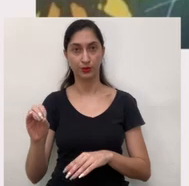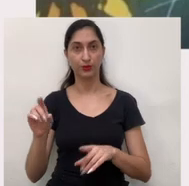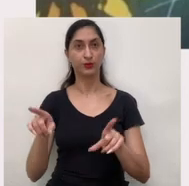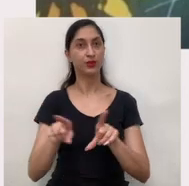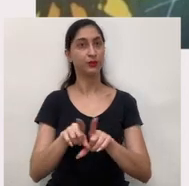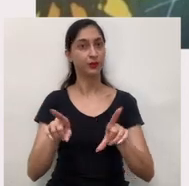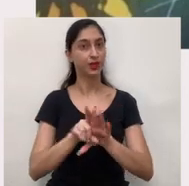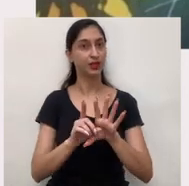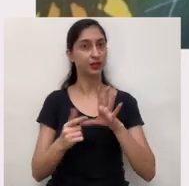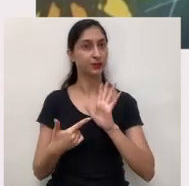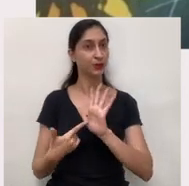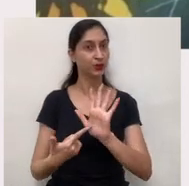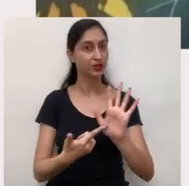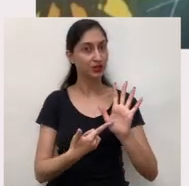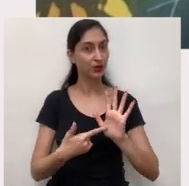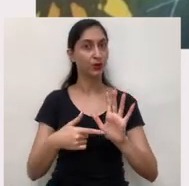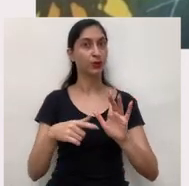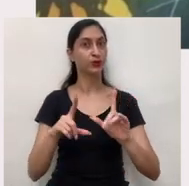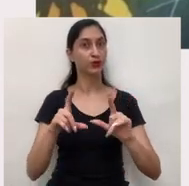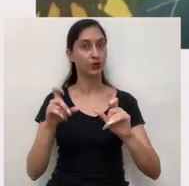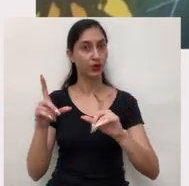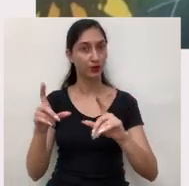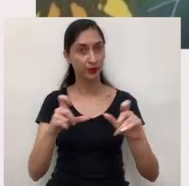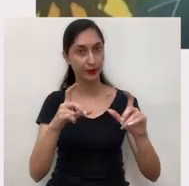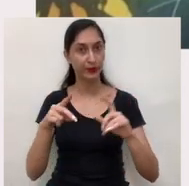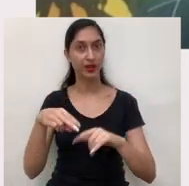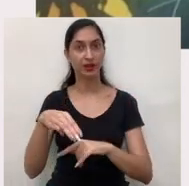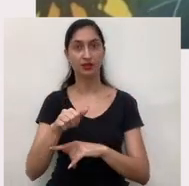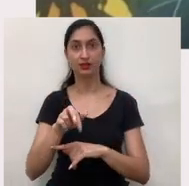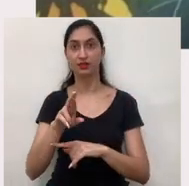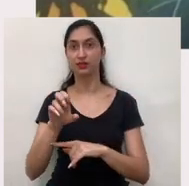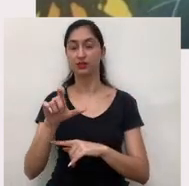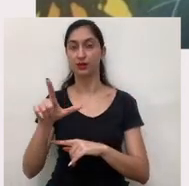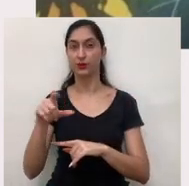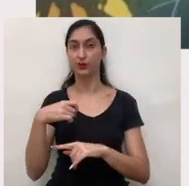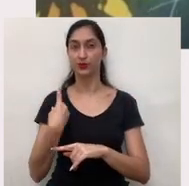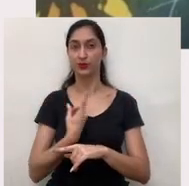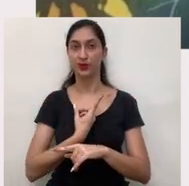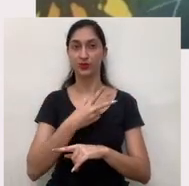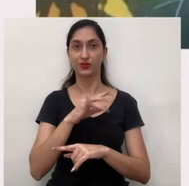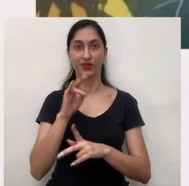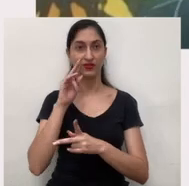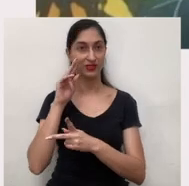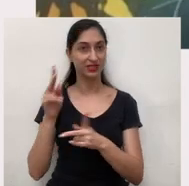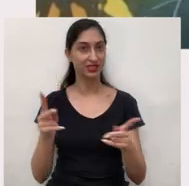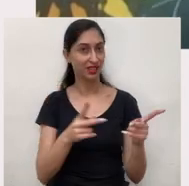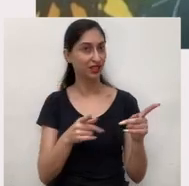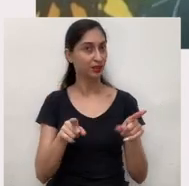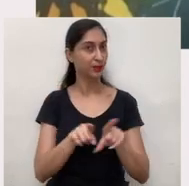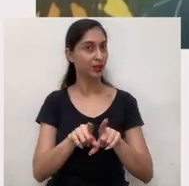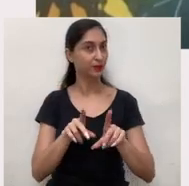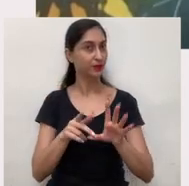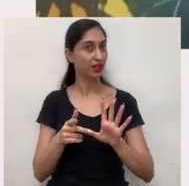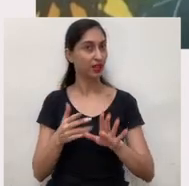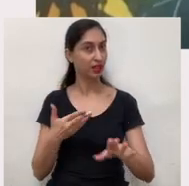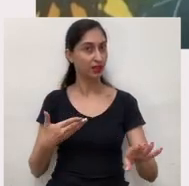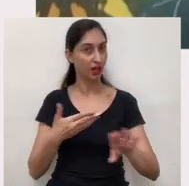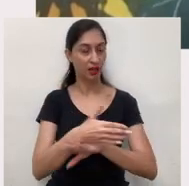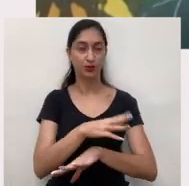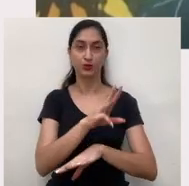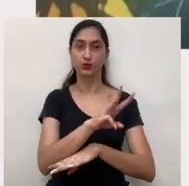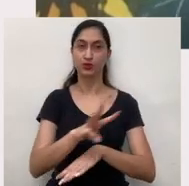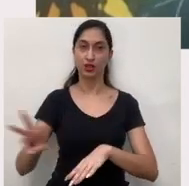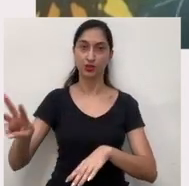a exposição de fotografias do Marcel Gauthierot. Fica esse convite para quem quiser nos visitar, basta acessar o site da PBH